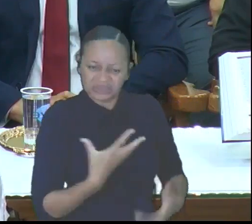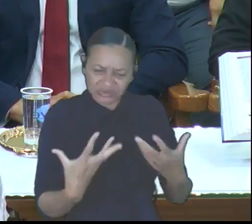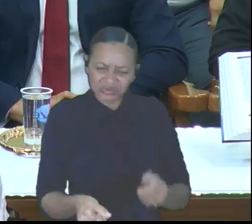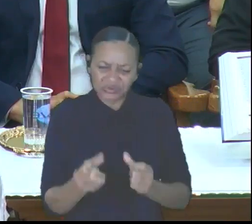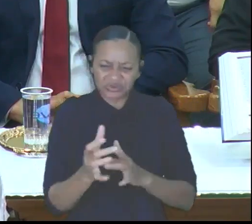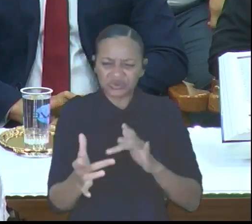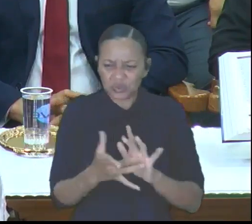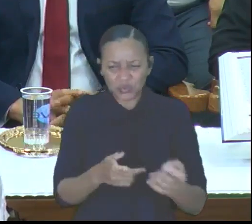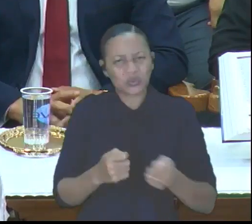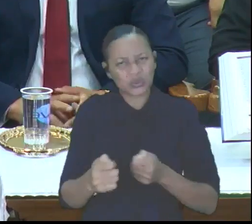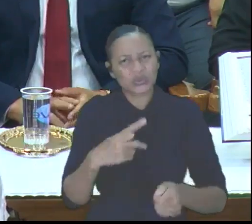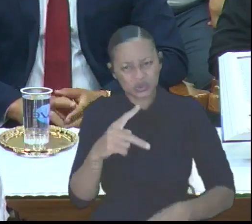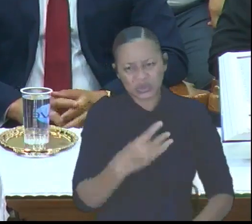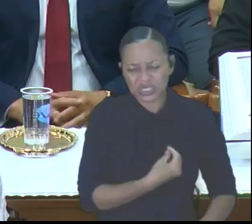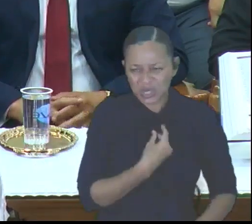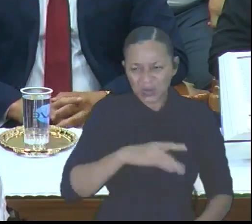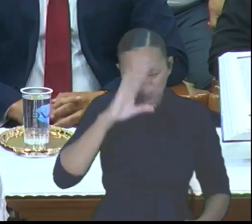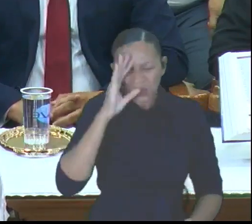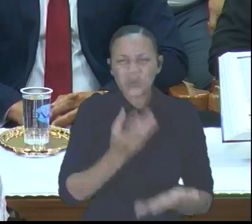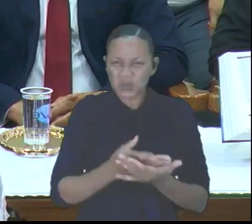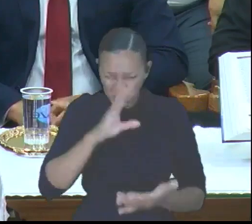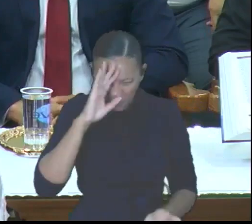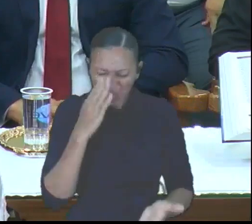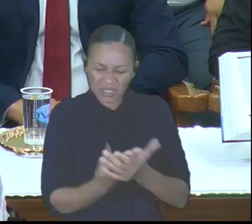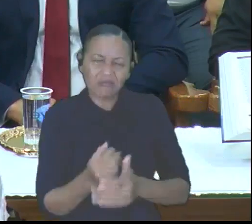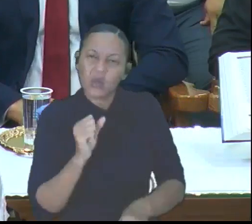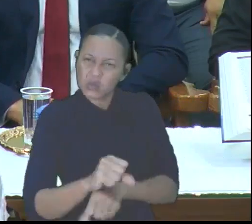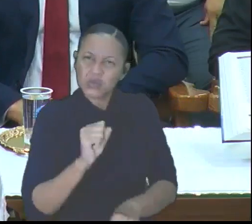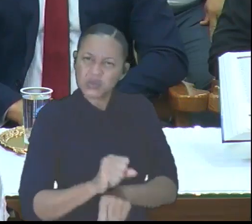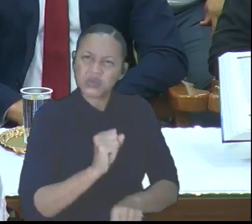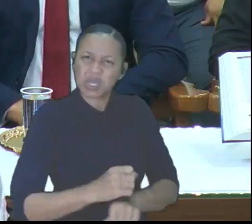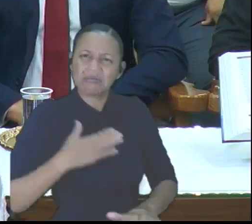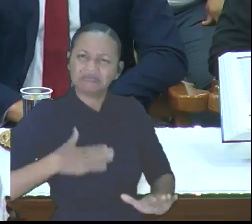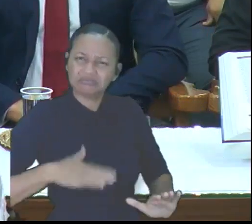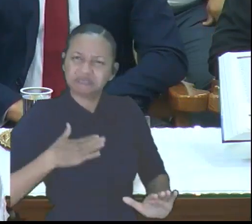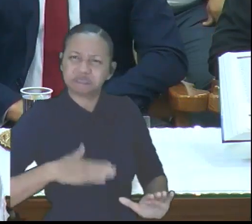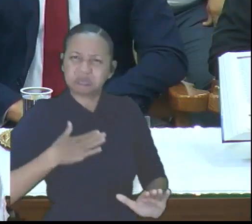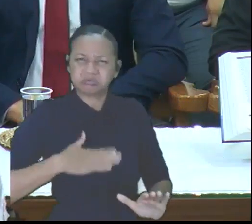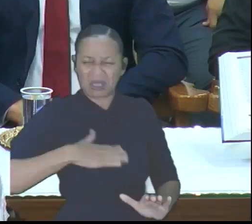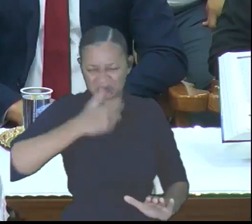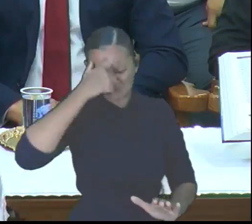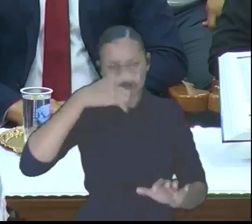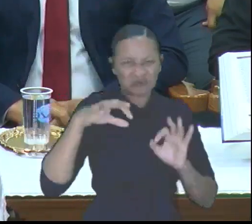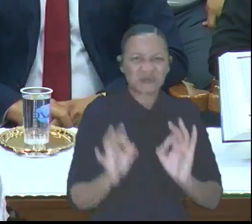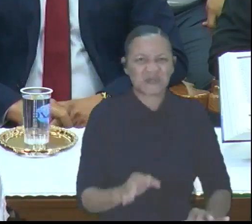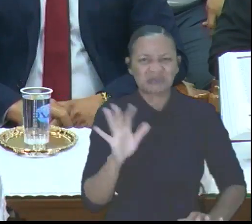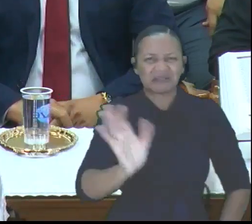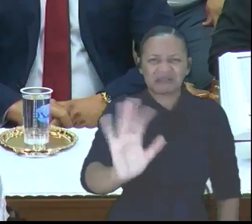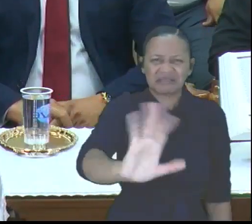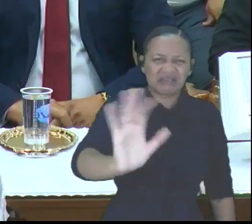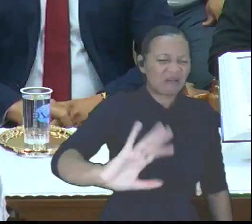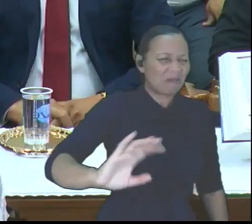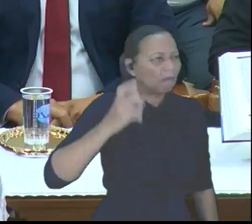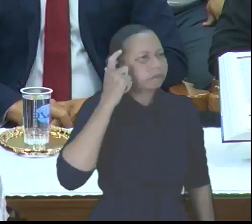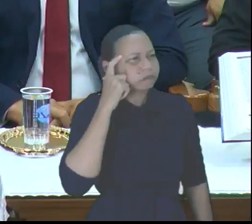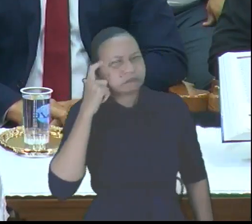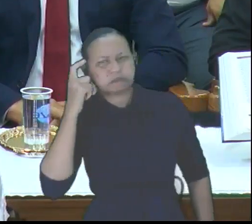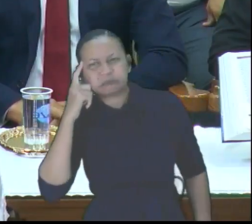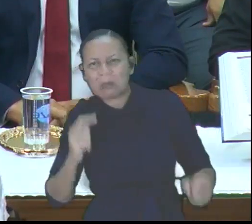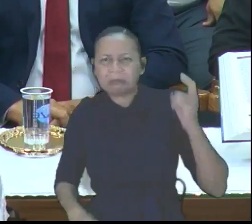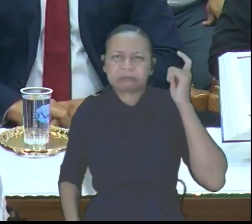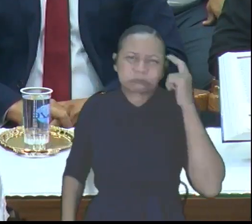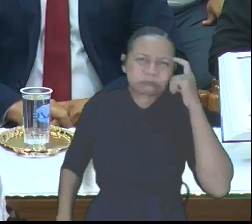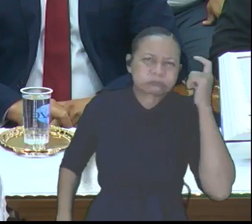Só confia. Só espera. Só tenha convicção. Não deixe os